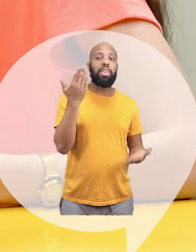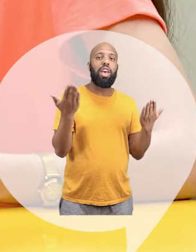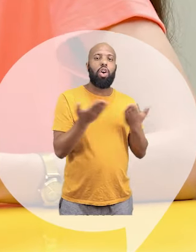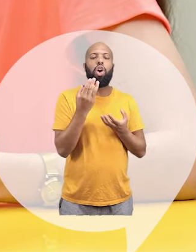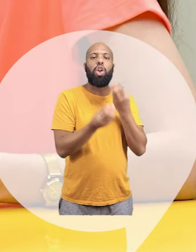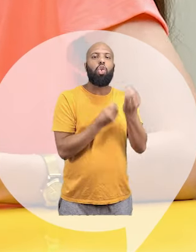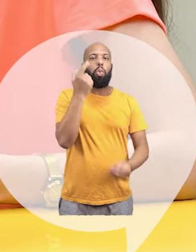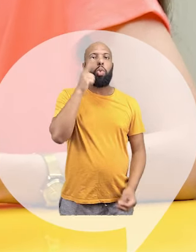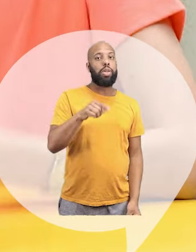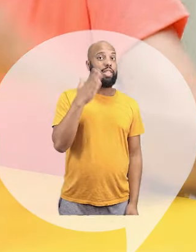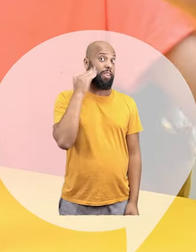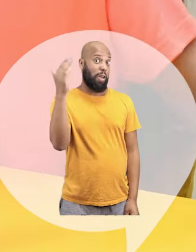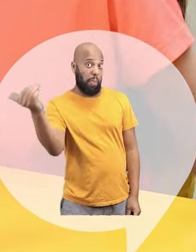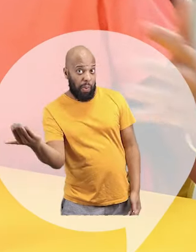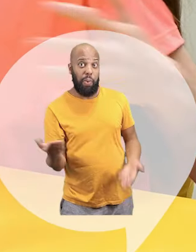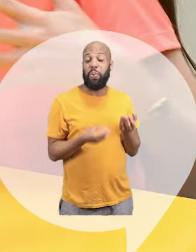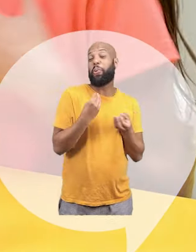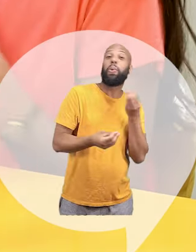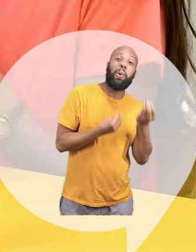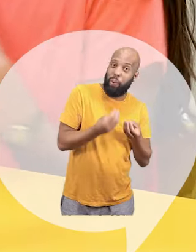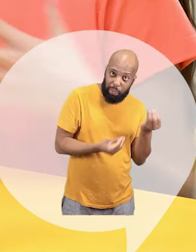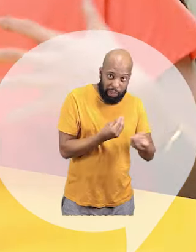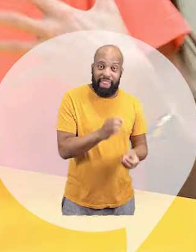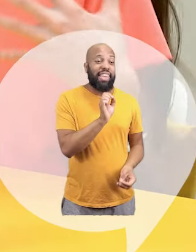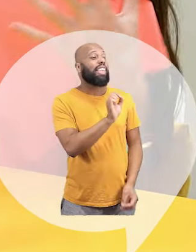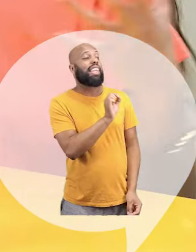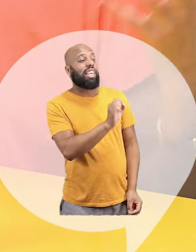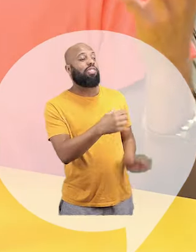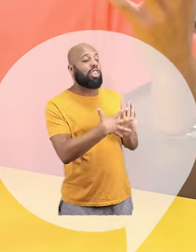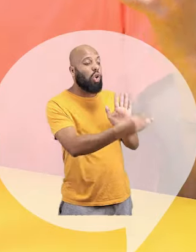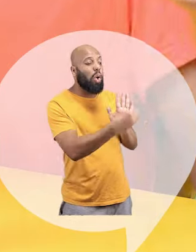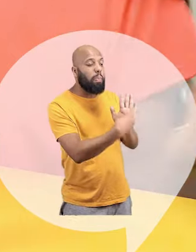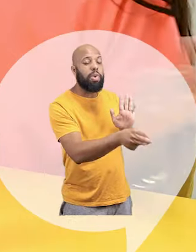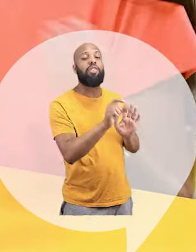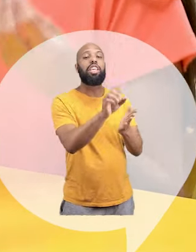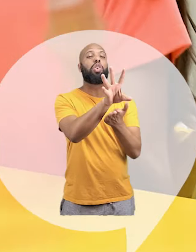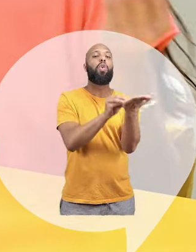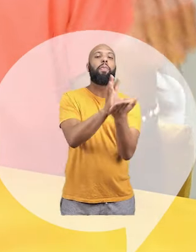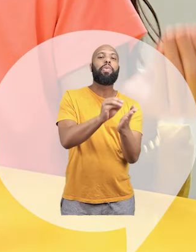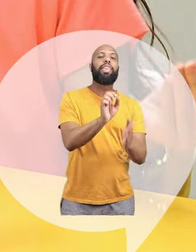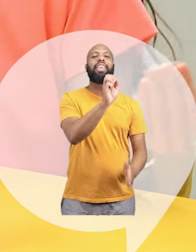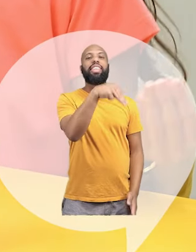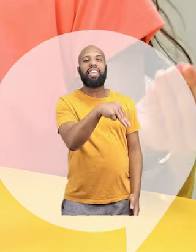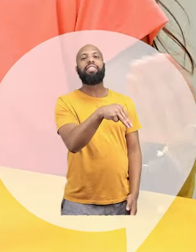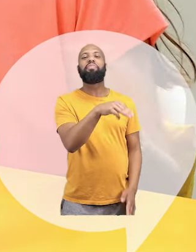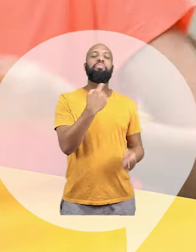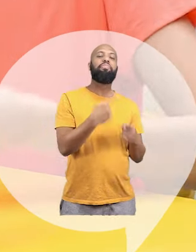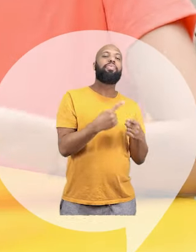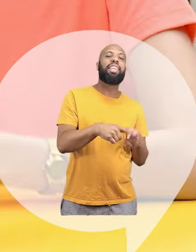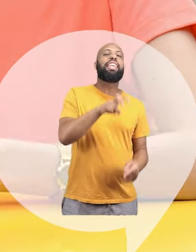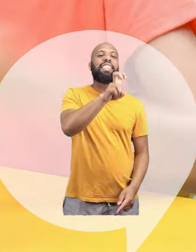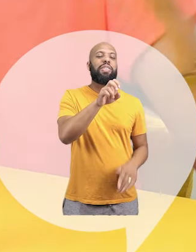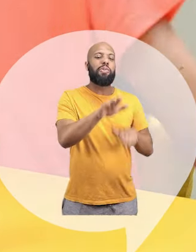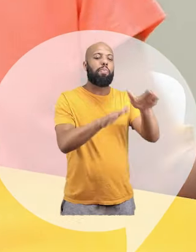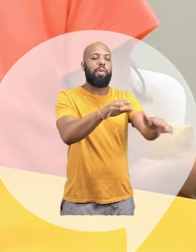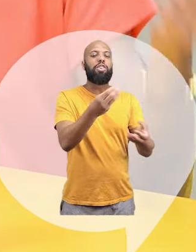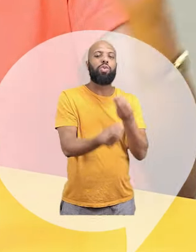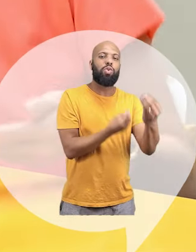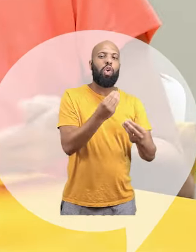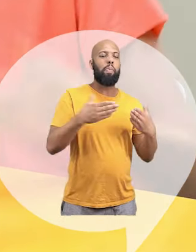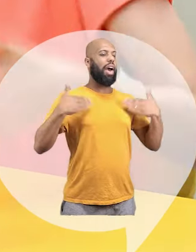quer saber né Qual que é o segredo do Sucesso Quem que te inspira a pergunta de um milhão de reais né é